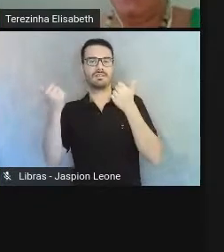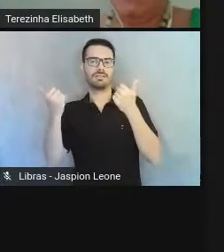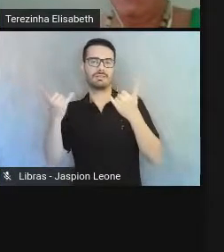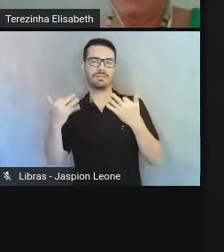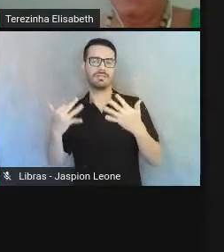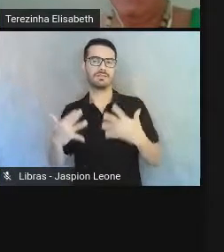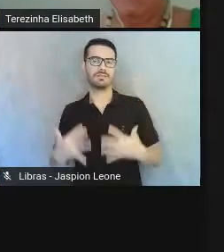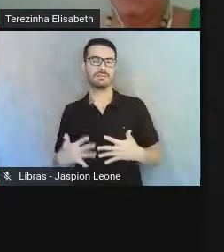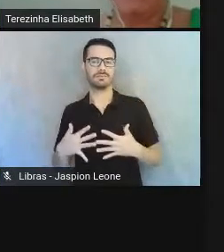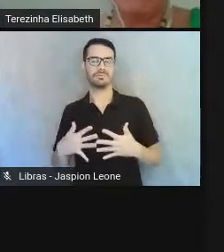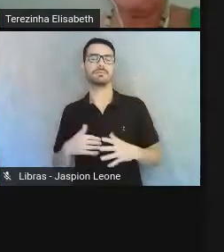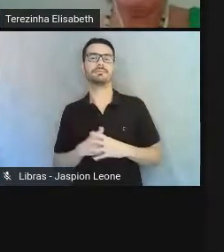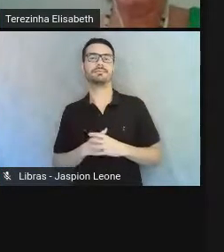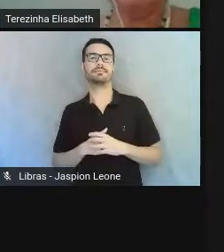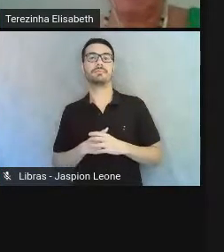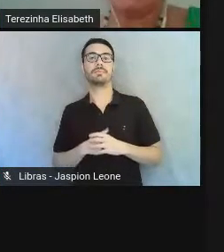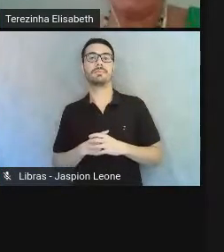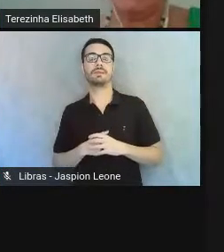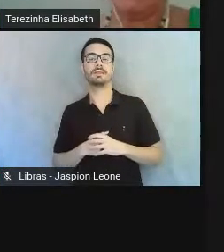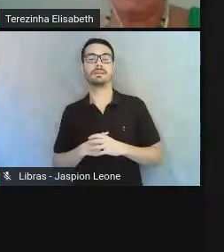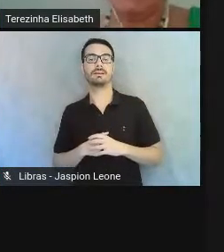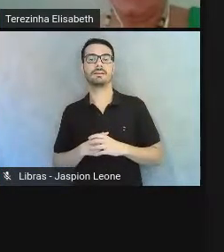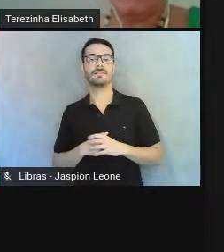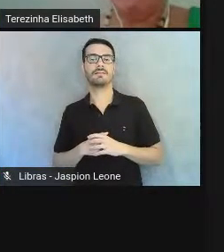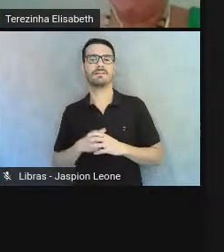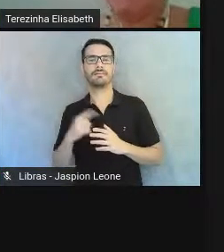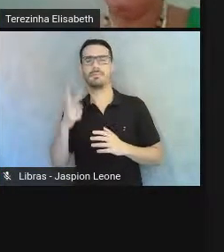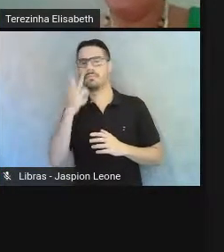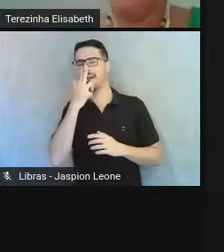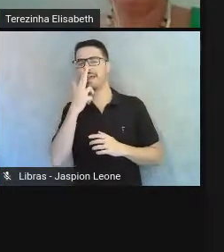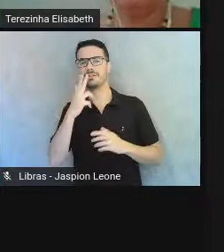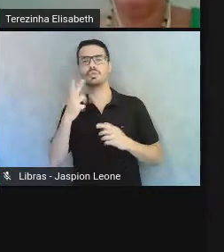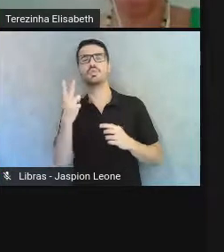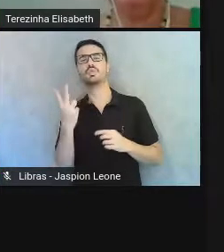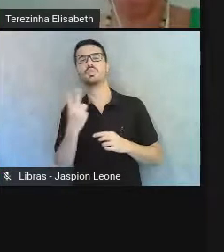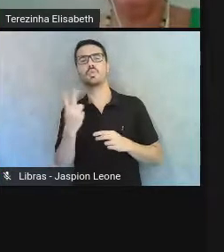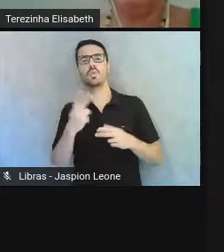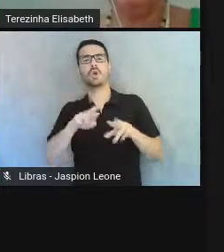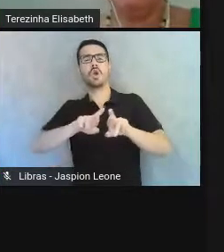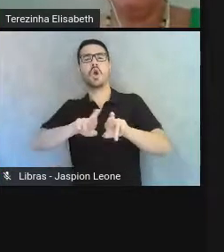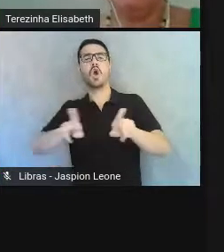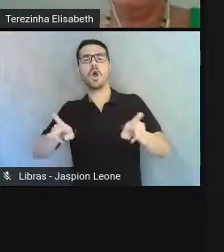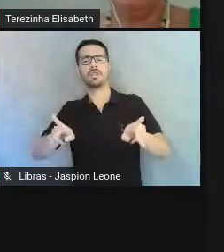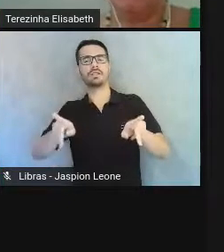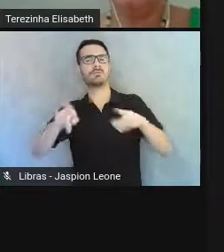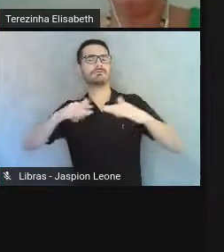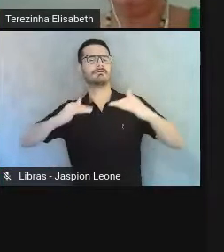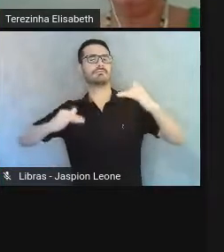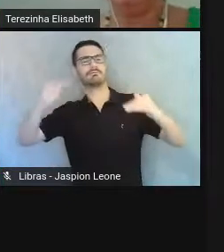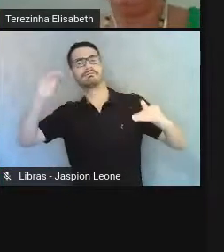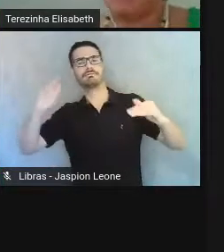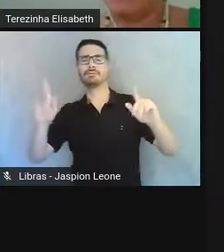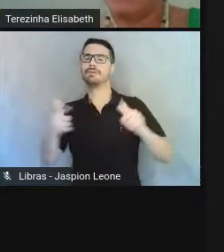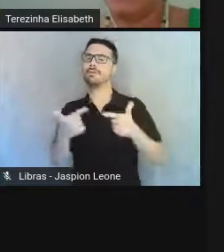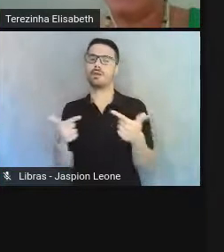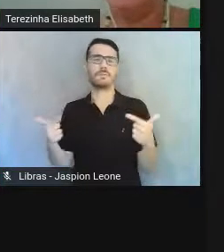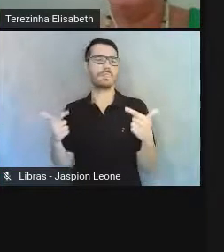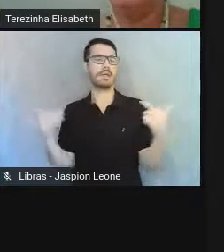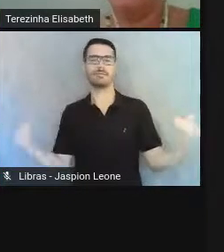desfazendo essa falsa ideia de dicotomia entre as duas coisas e de hierarquia entre as duas